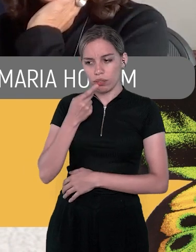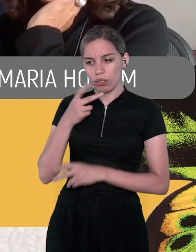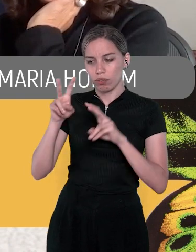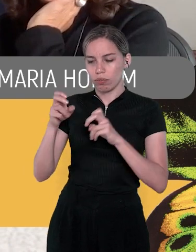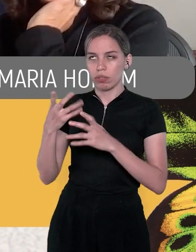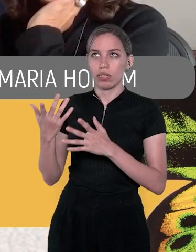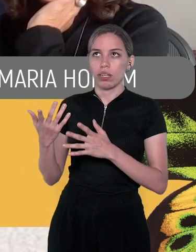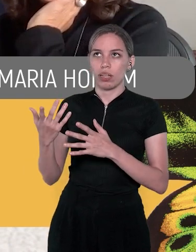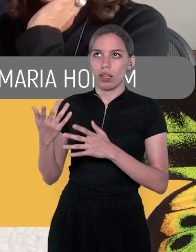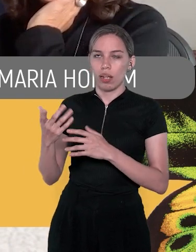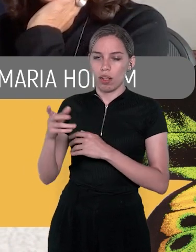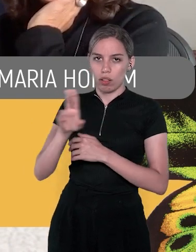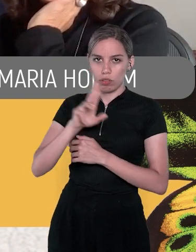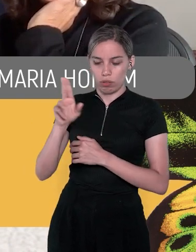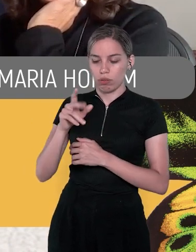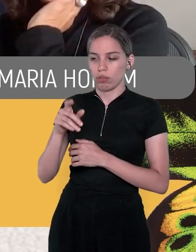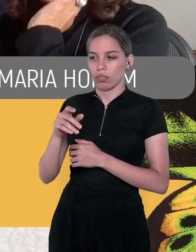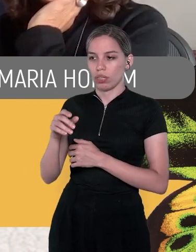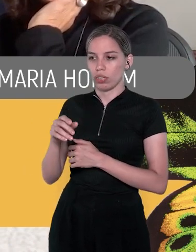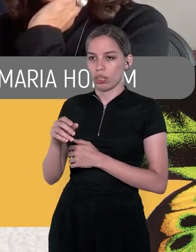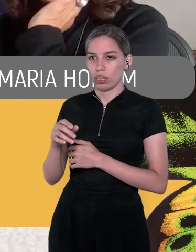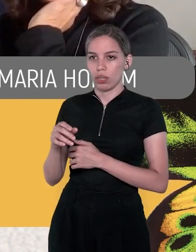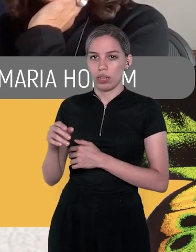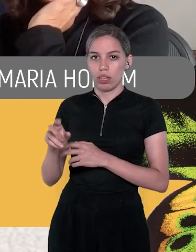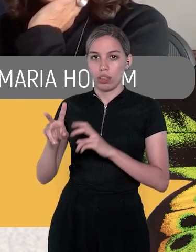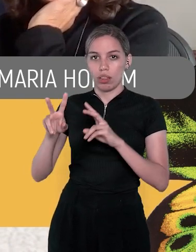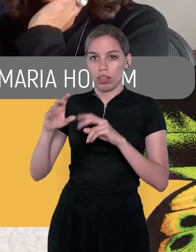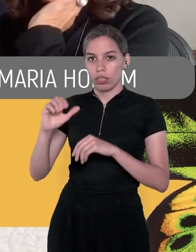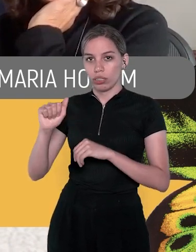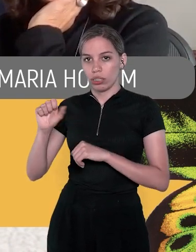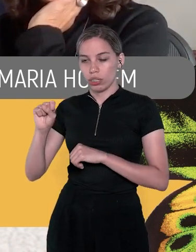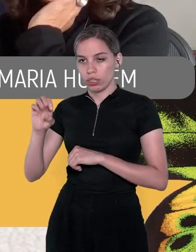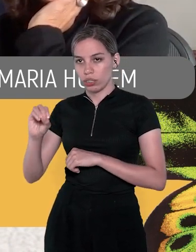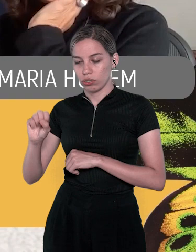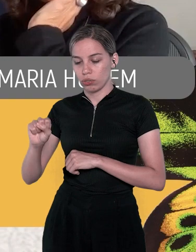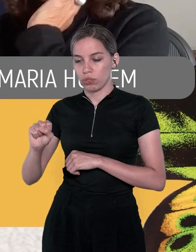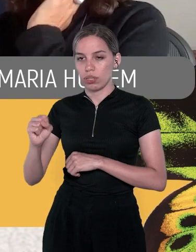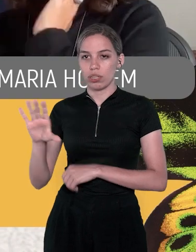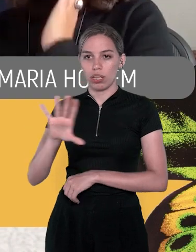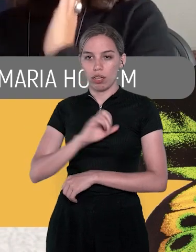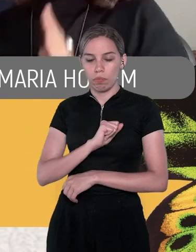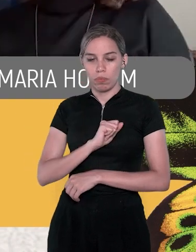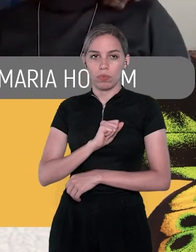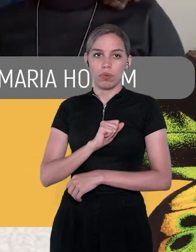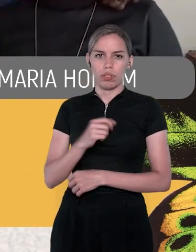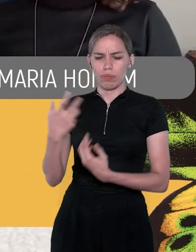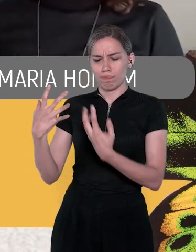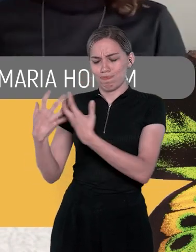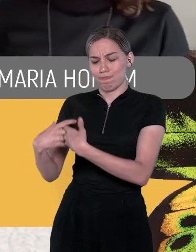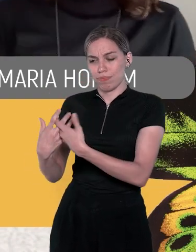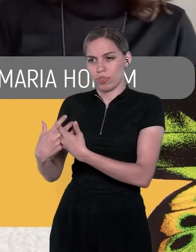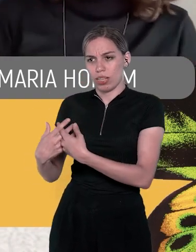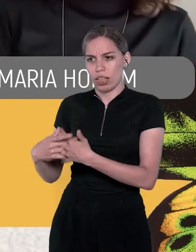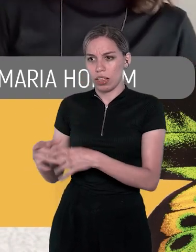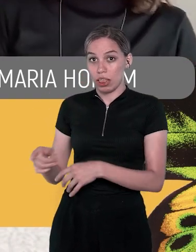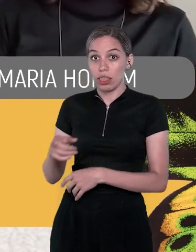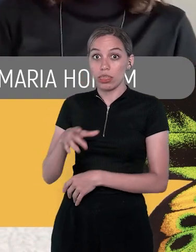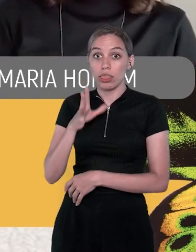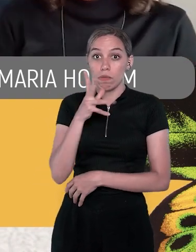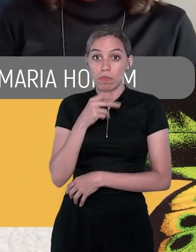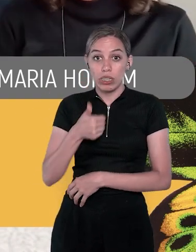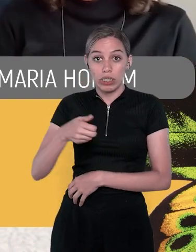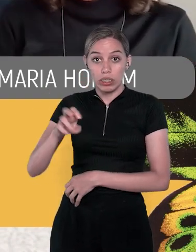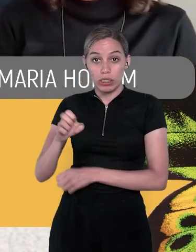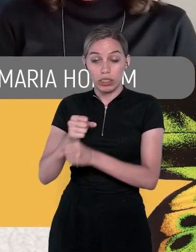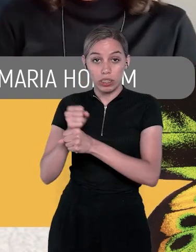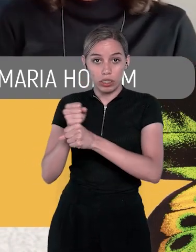amor complicado, eu levei 15 anos para ter coragem de publicar, porque eu achava assim, não, isso aqui não